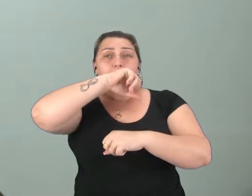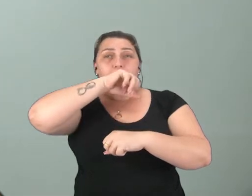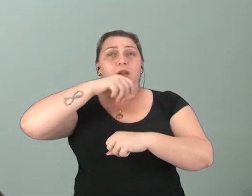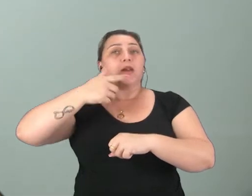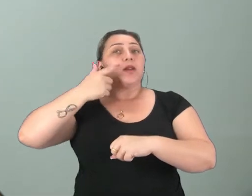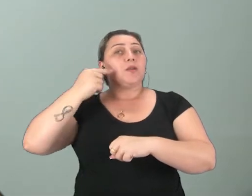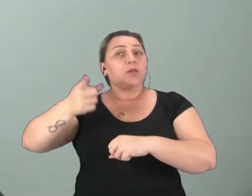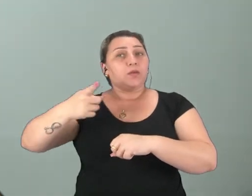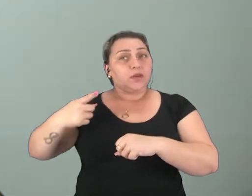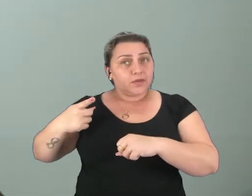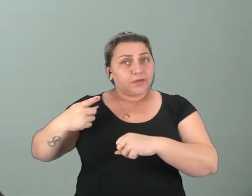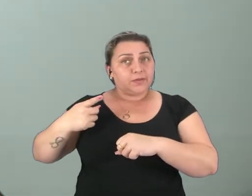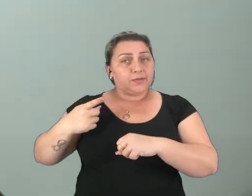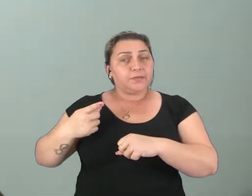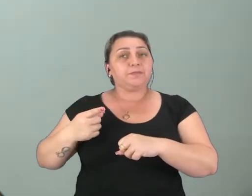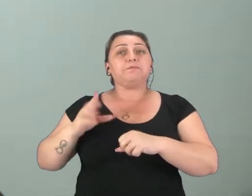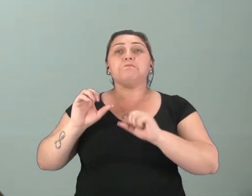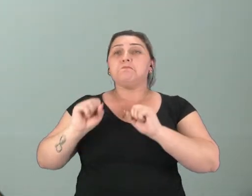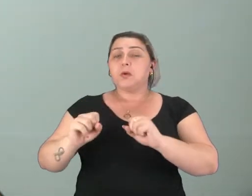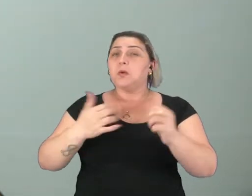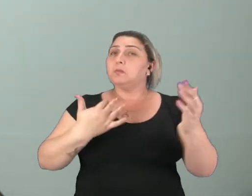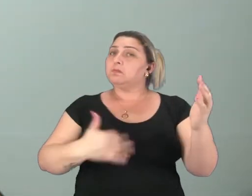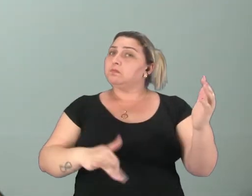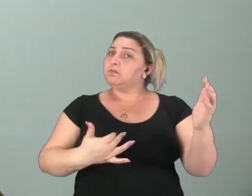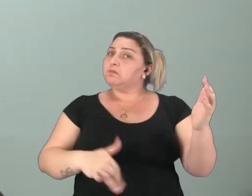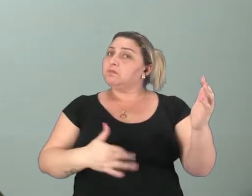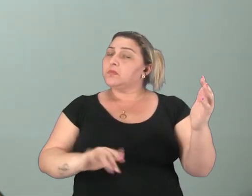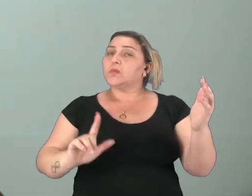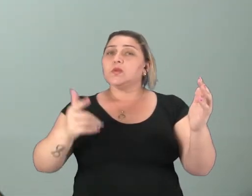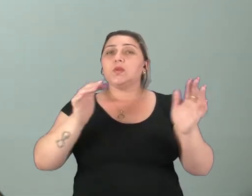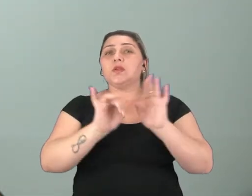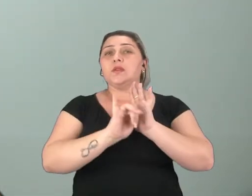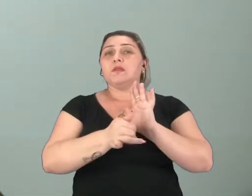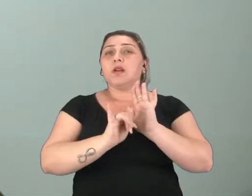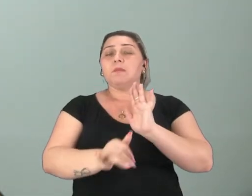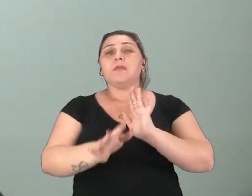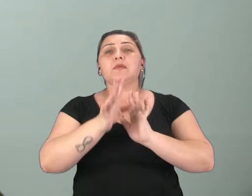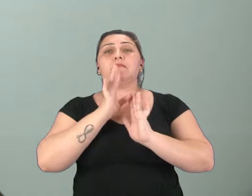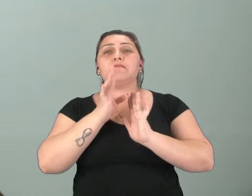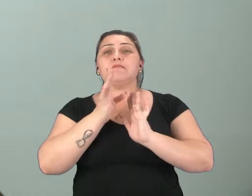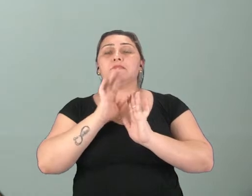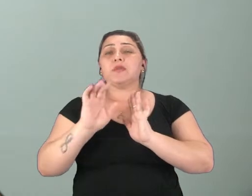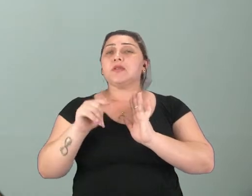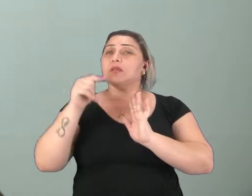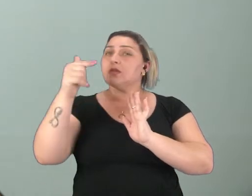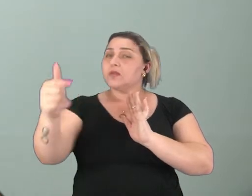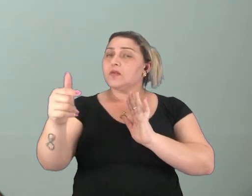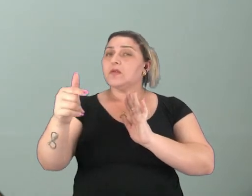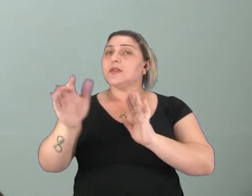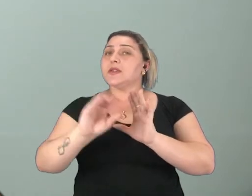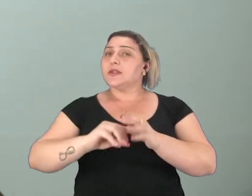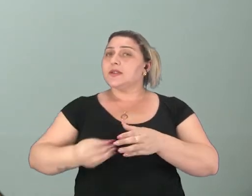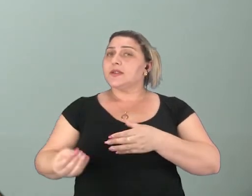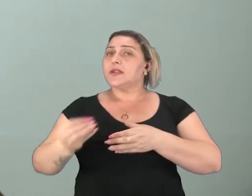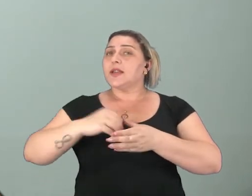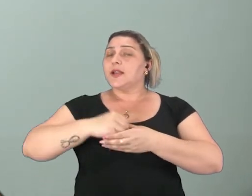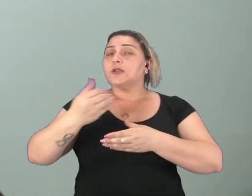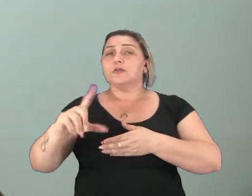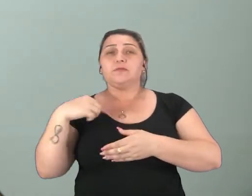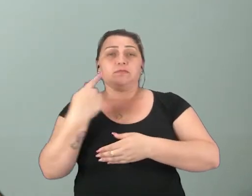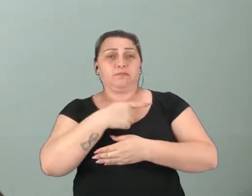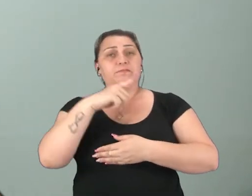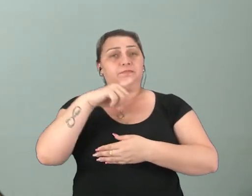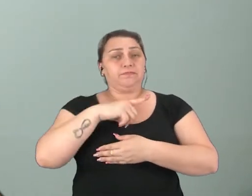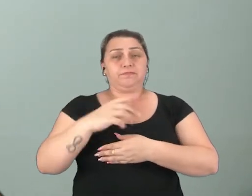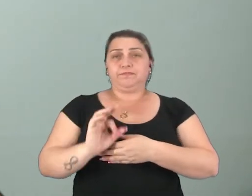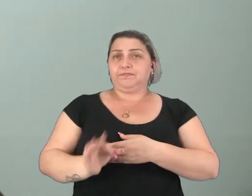mesmo? Eles podem tocar instrumentos, como em outras fábulas conhecidas, e tantas outras atitudes que nós humanos podemos